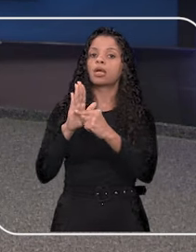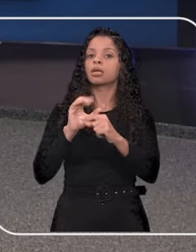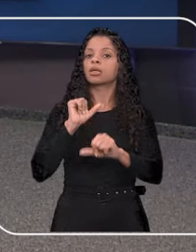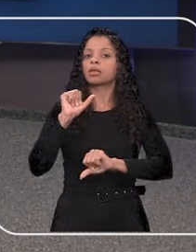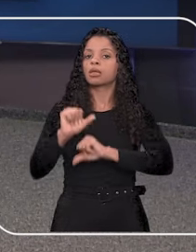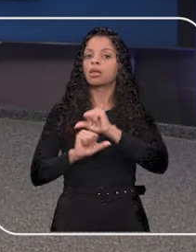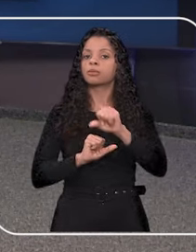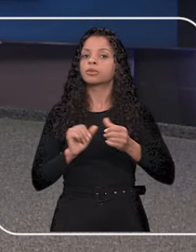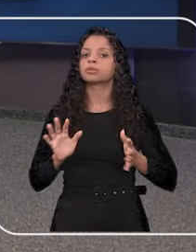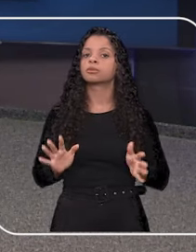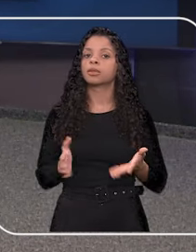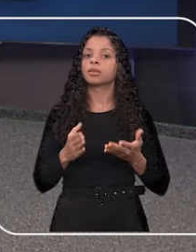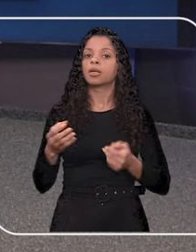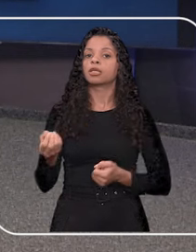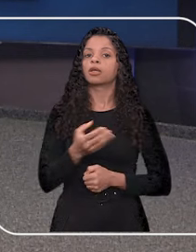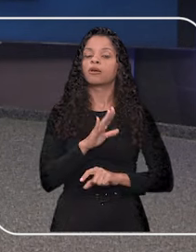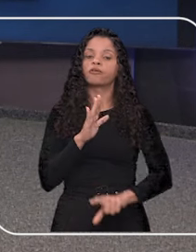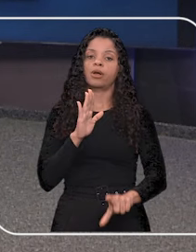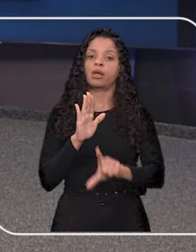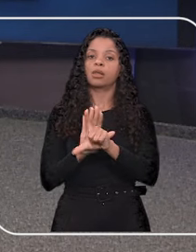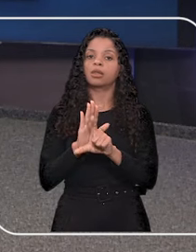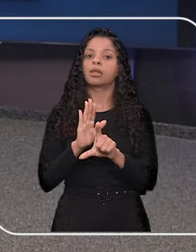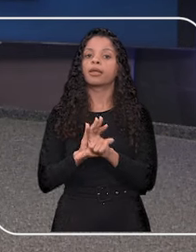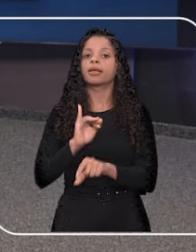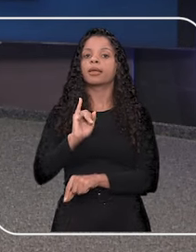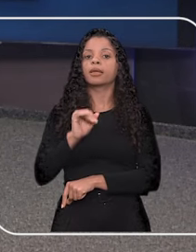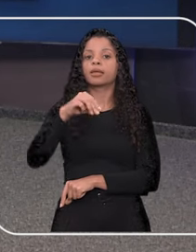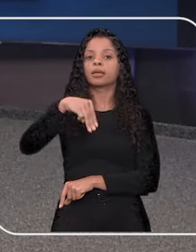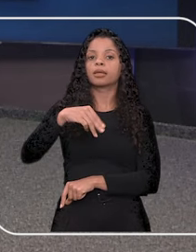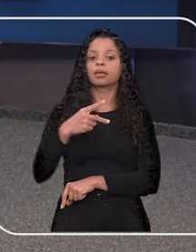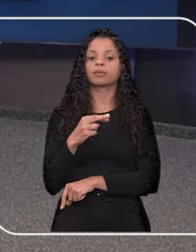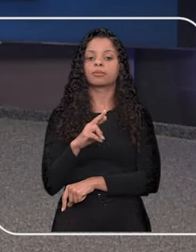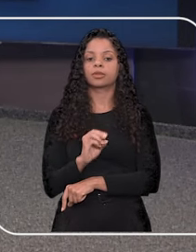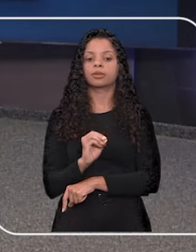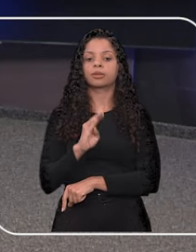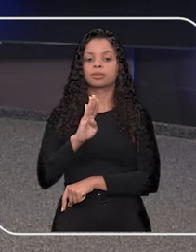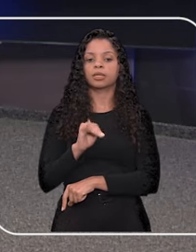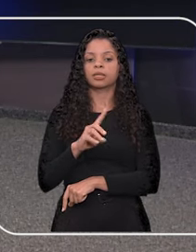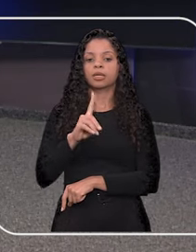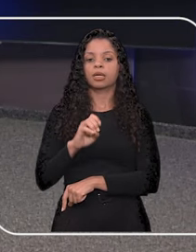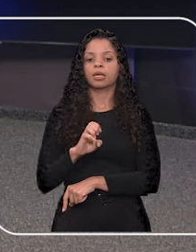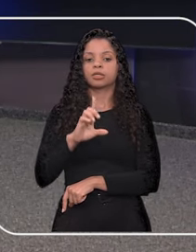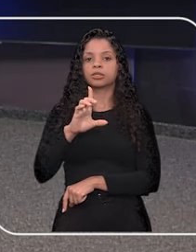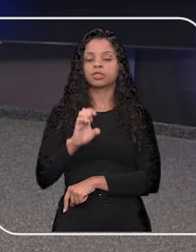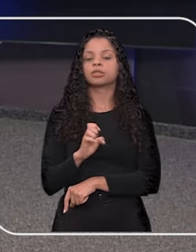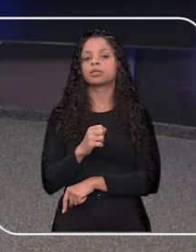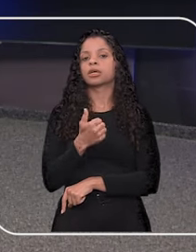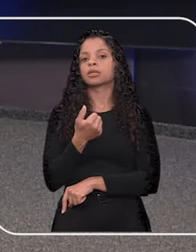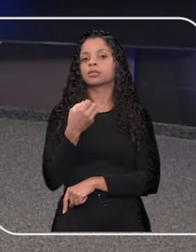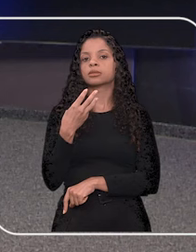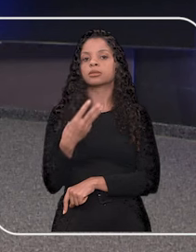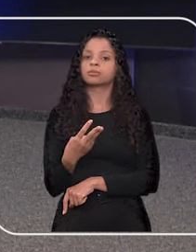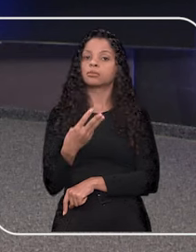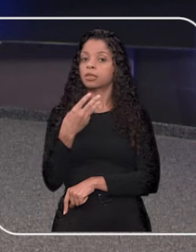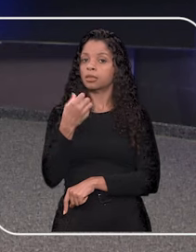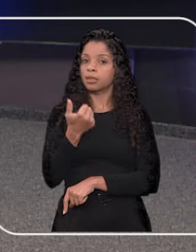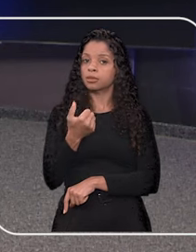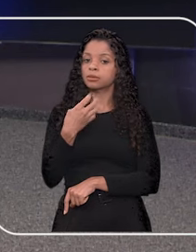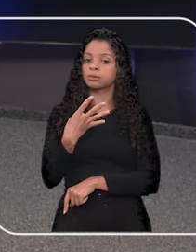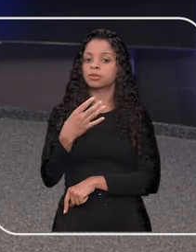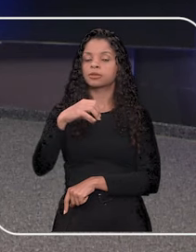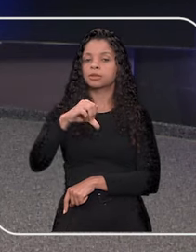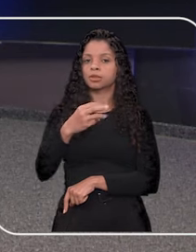mudanças promovidas pela nova lei de improbidade a lei 14.230 de